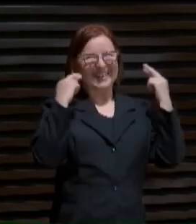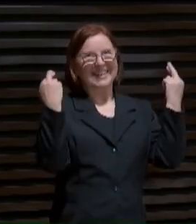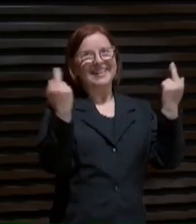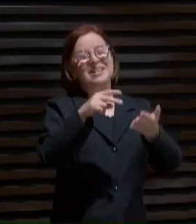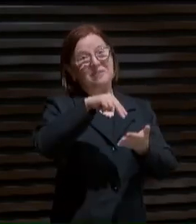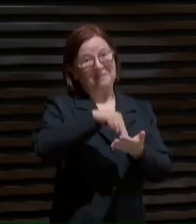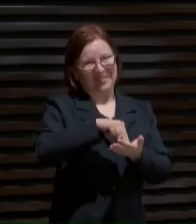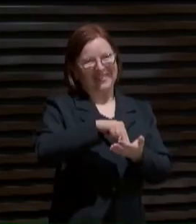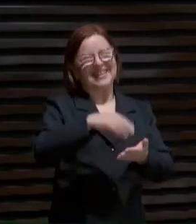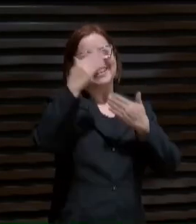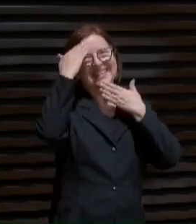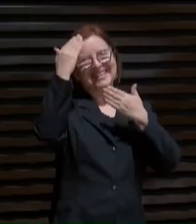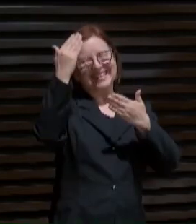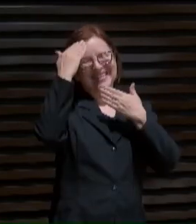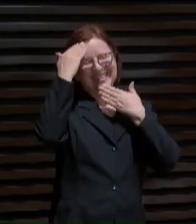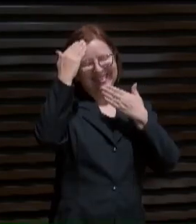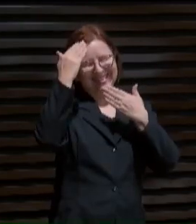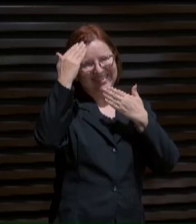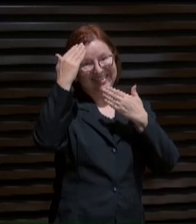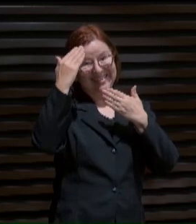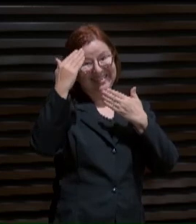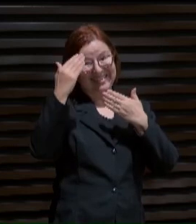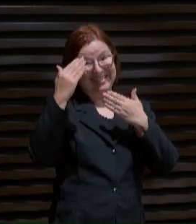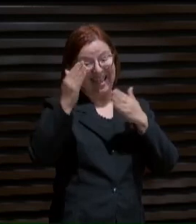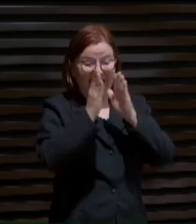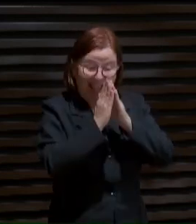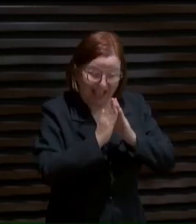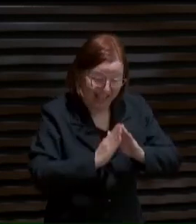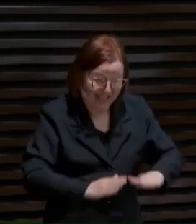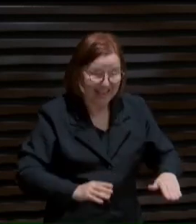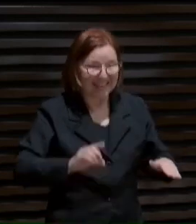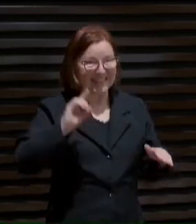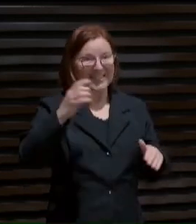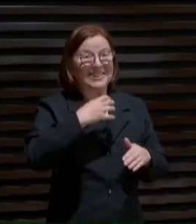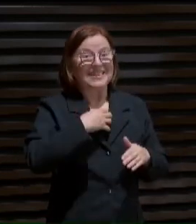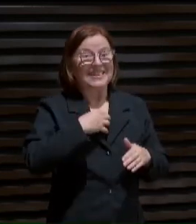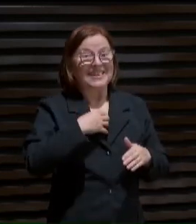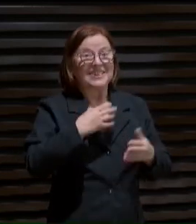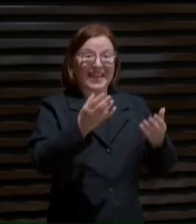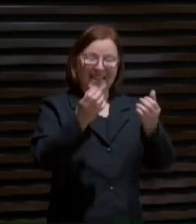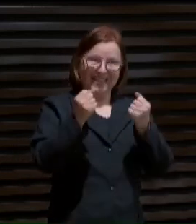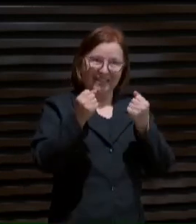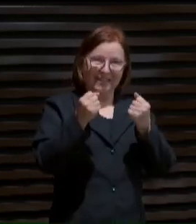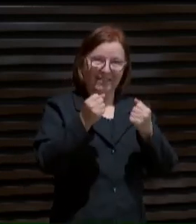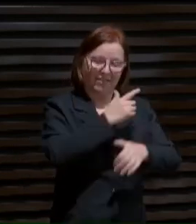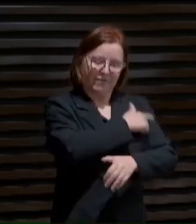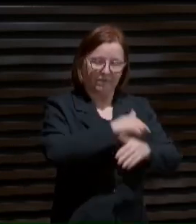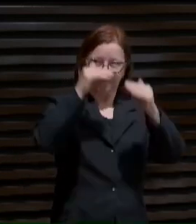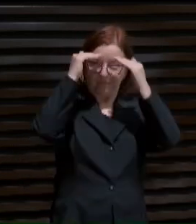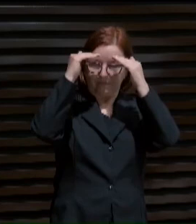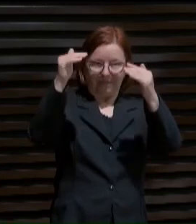sejam agradecidos E assim adorem a Deus de modo aceitável com reverência e temor